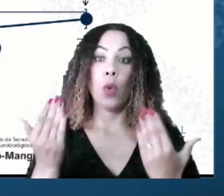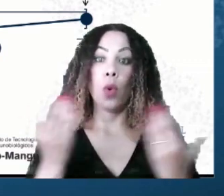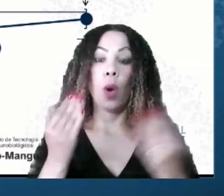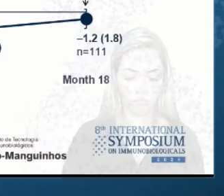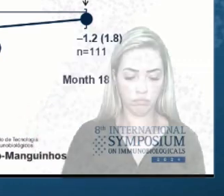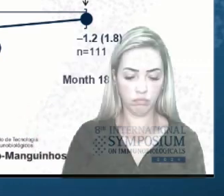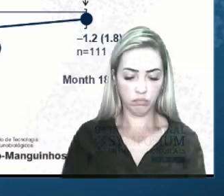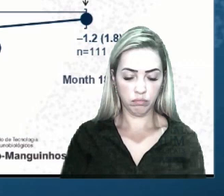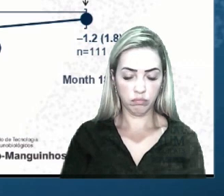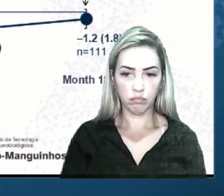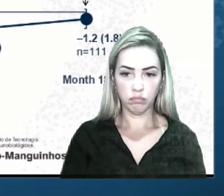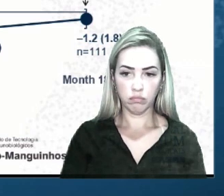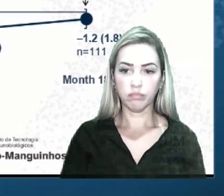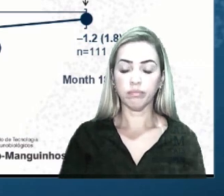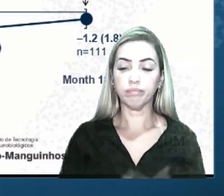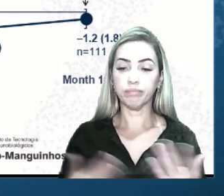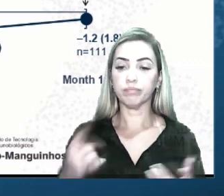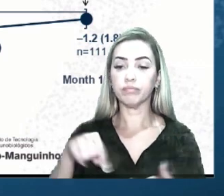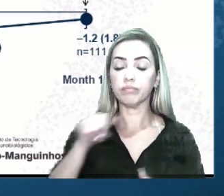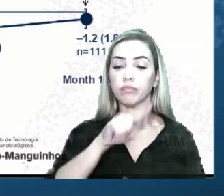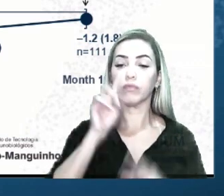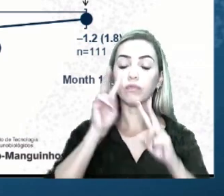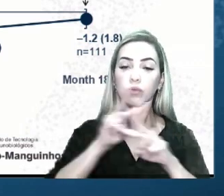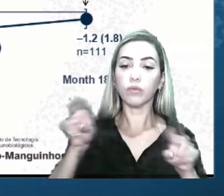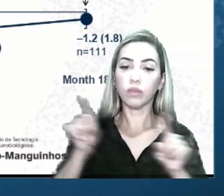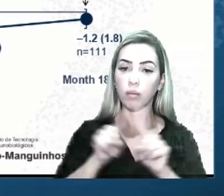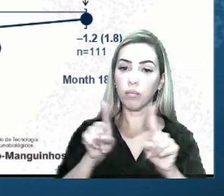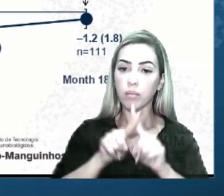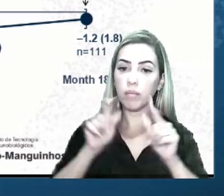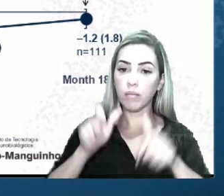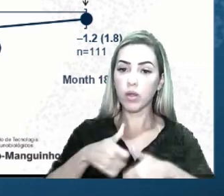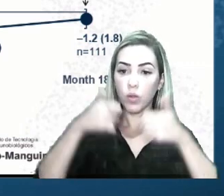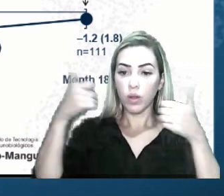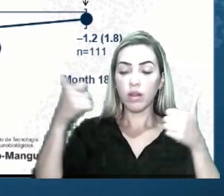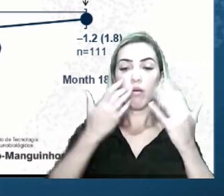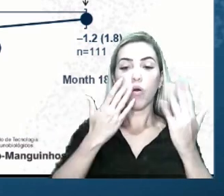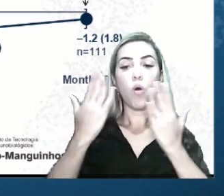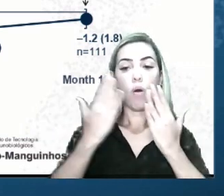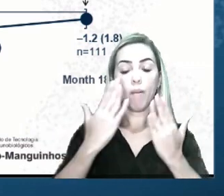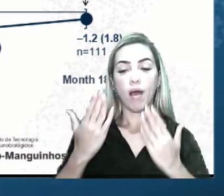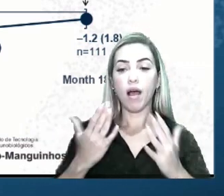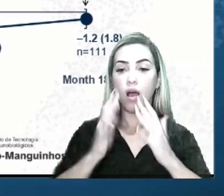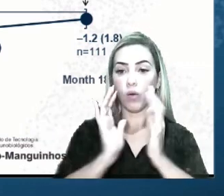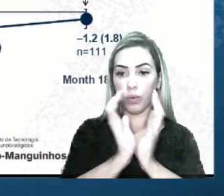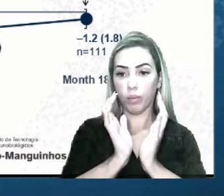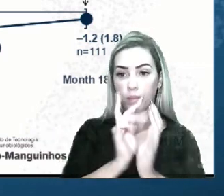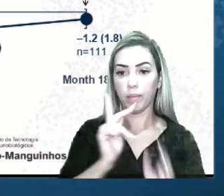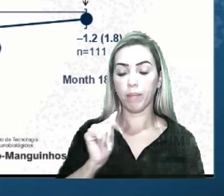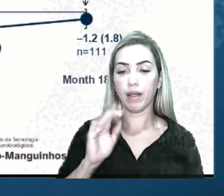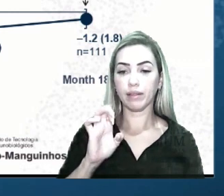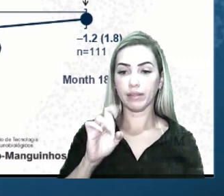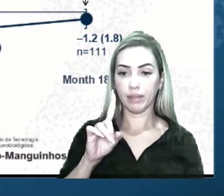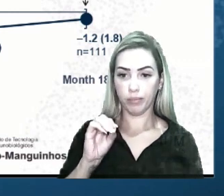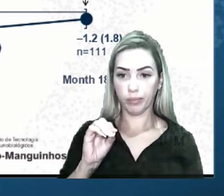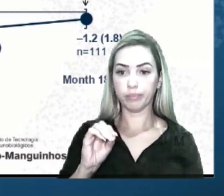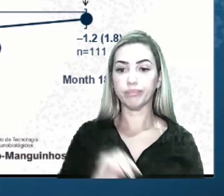de placebo. A gente também viu uma melhoria significativa comparado com o grupo placebo,